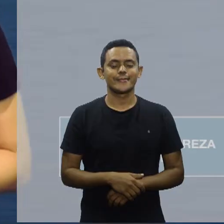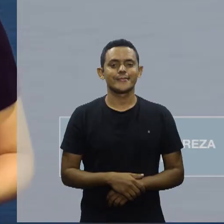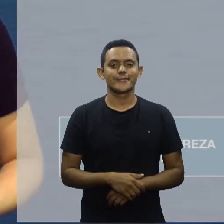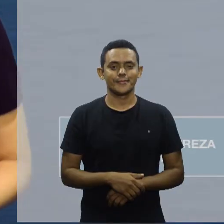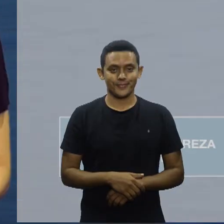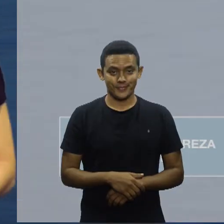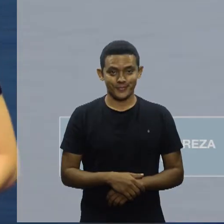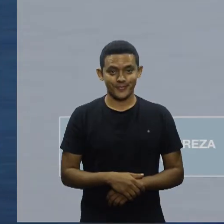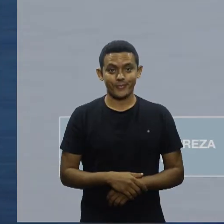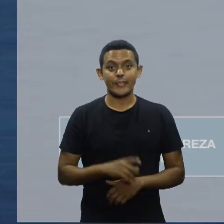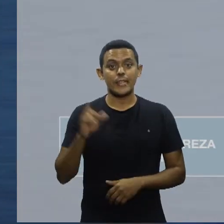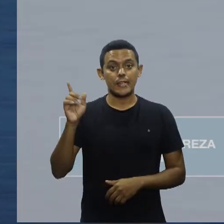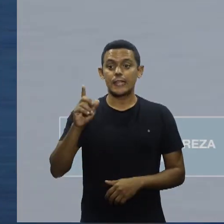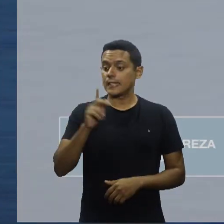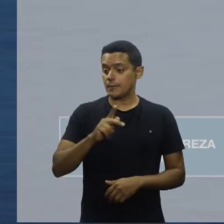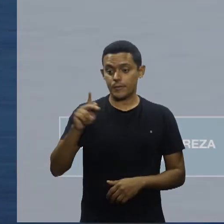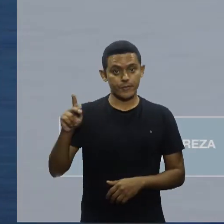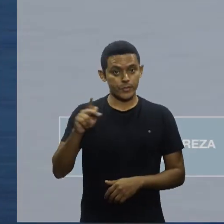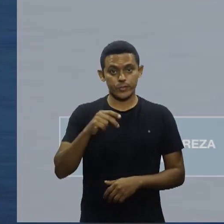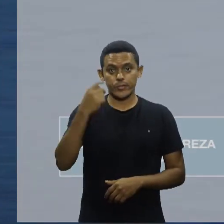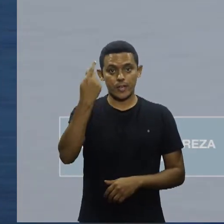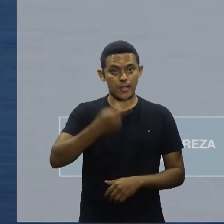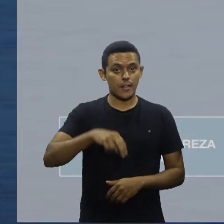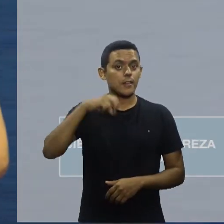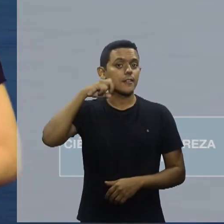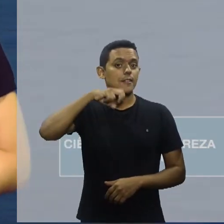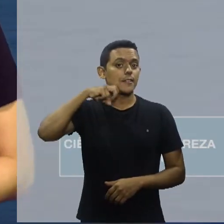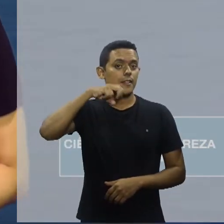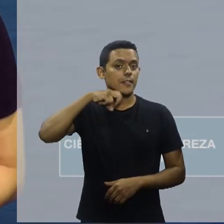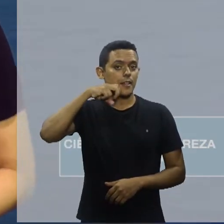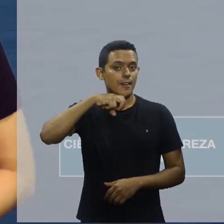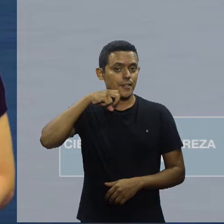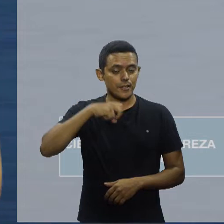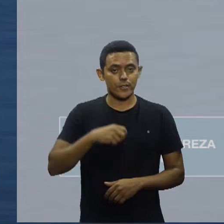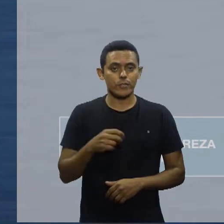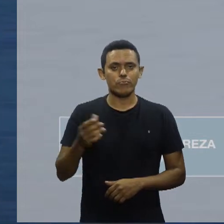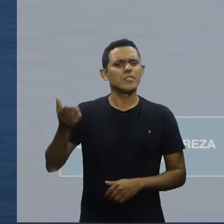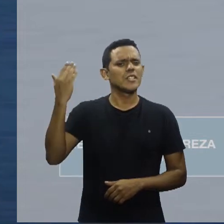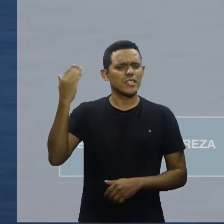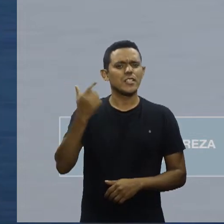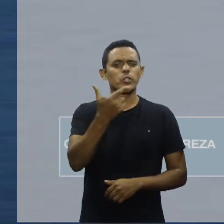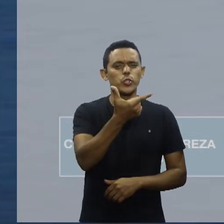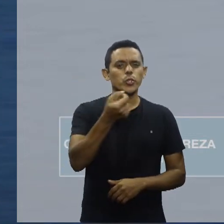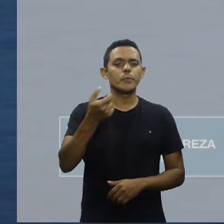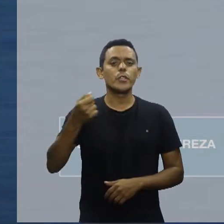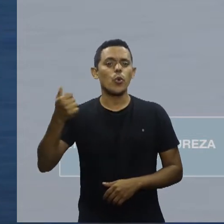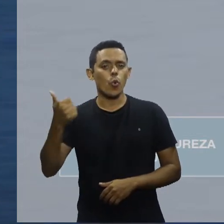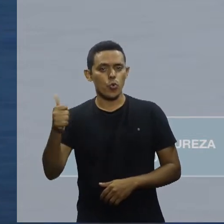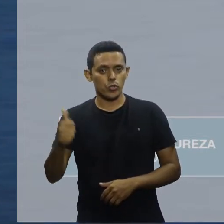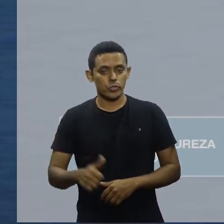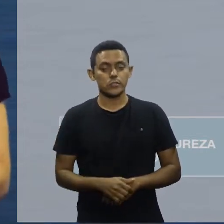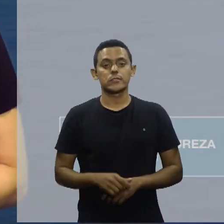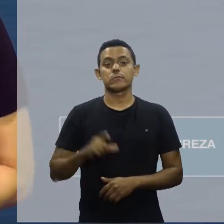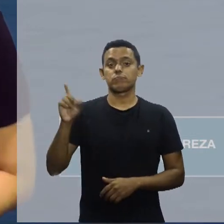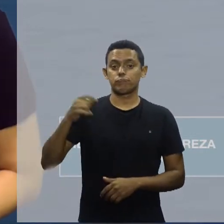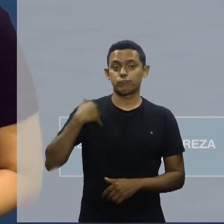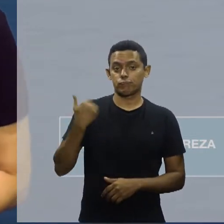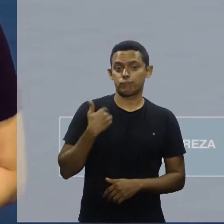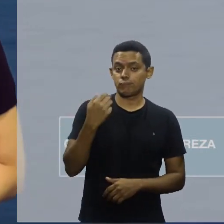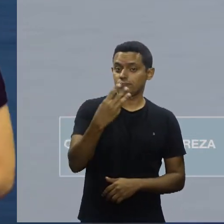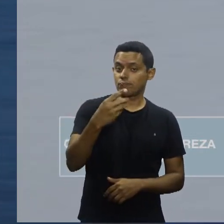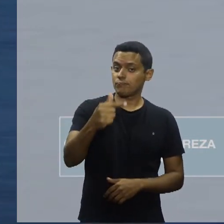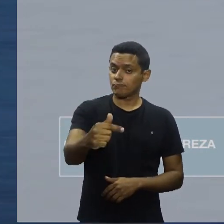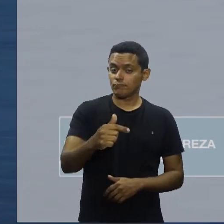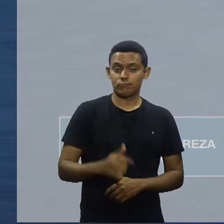Eu sou professora da Rede Municipal de Educação de Natal desde 2011. Tenho 37 anos, tenho 1